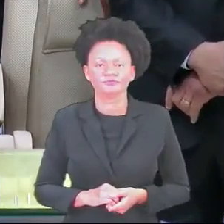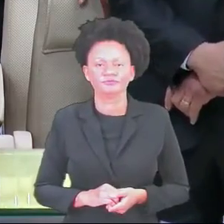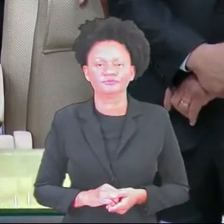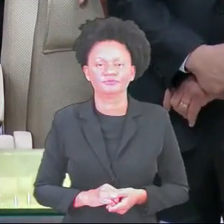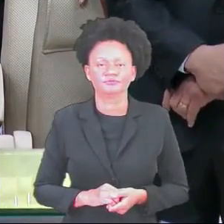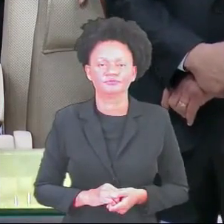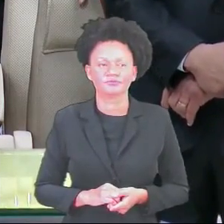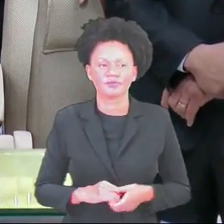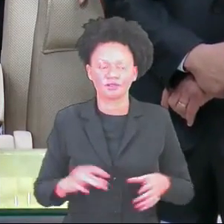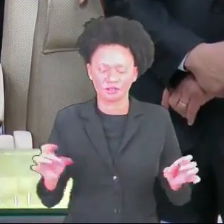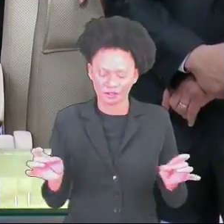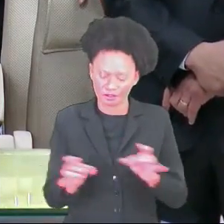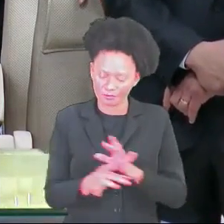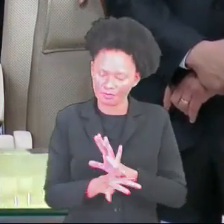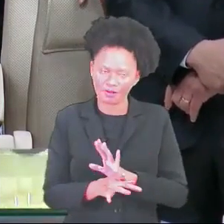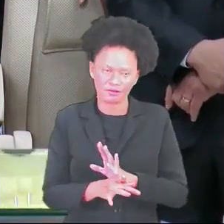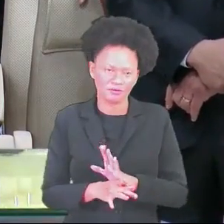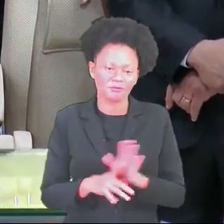Eu vou encerrar o apelo.